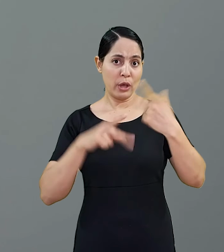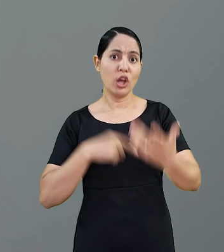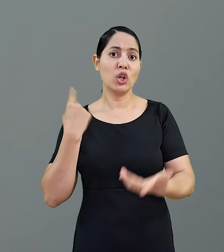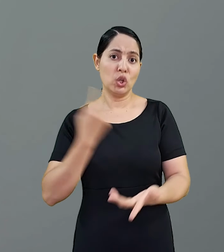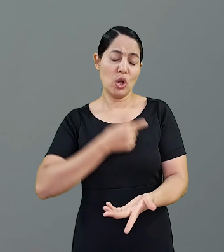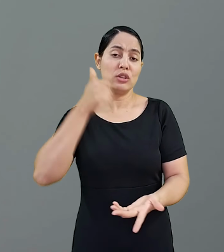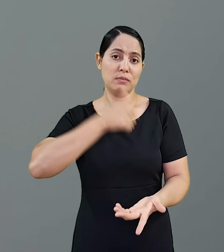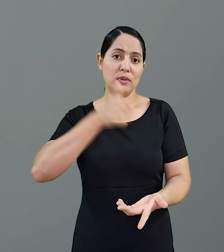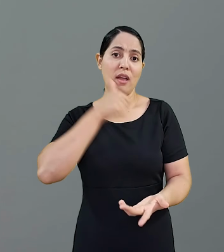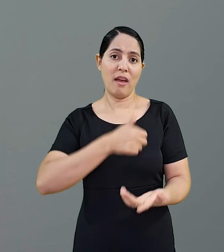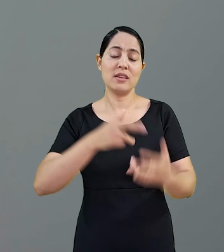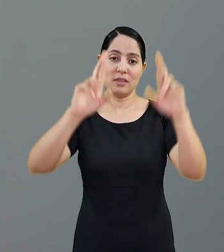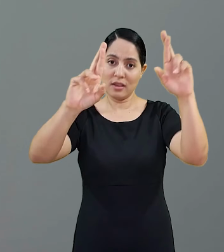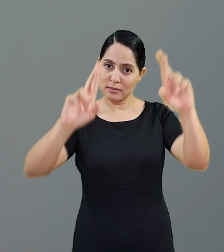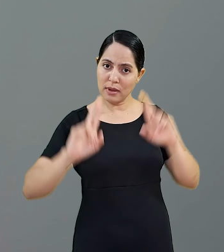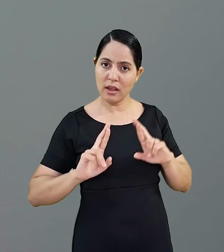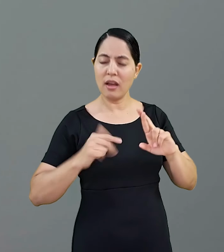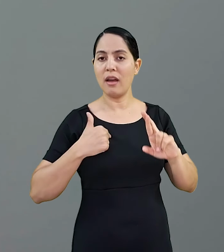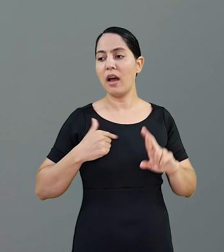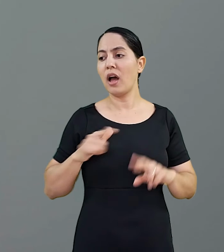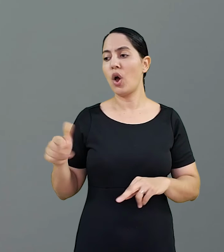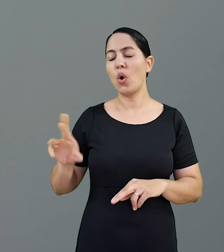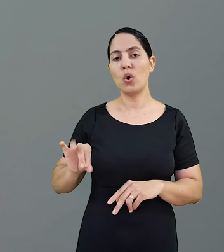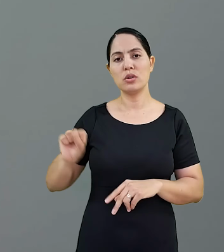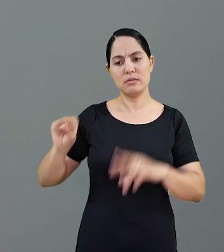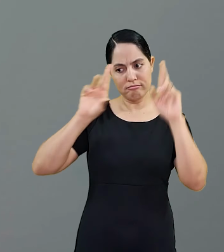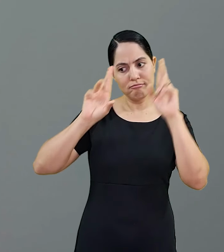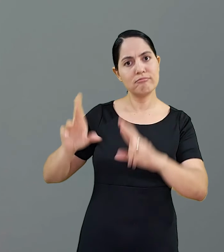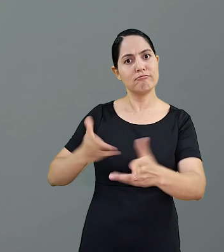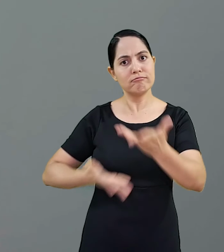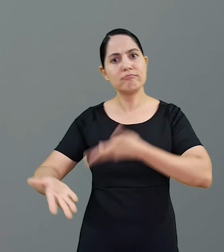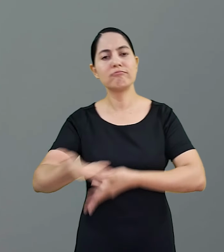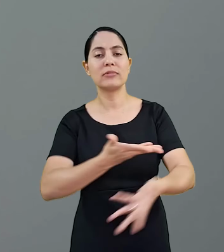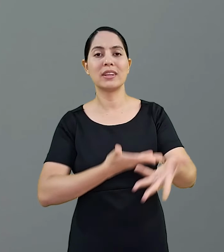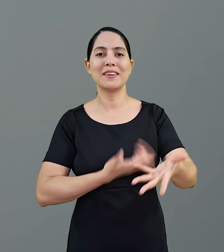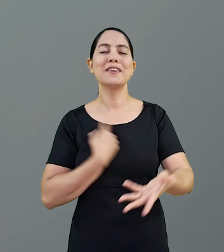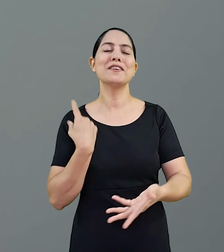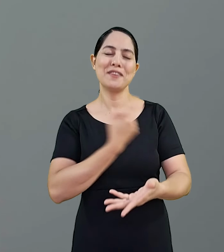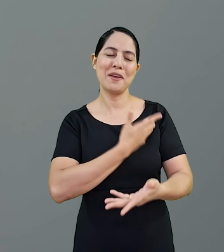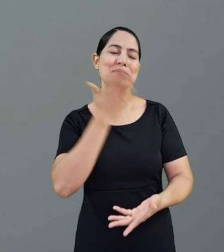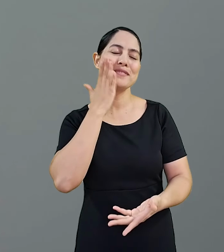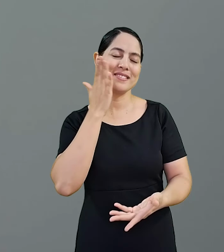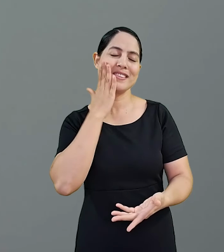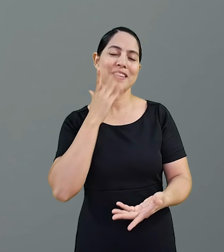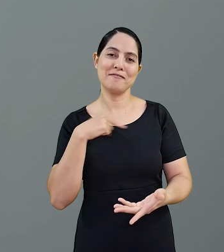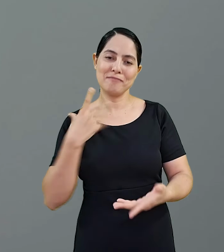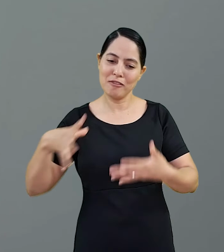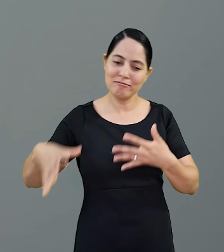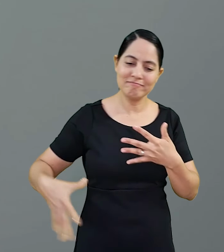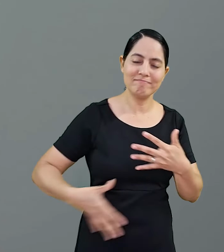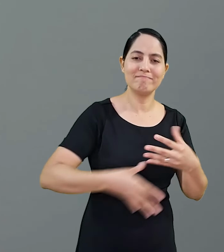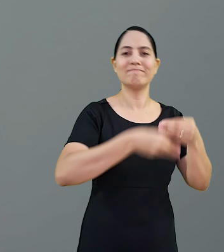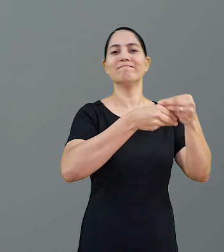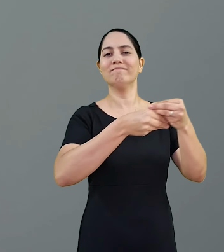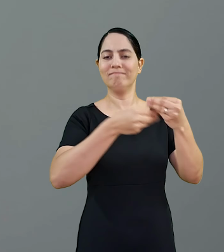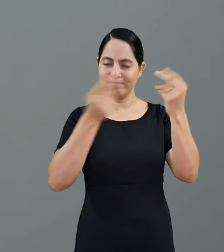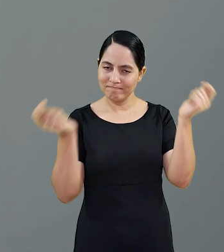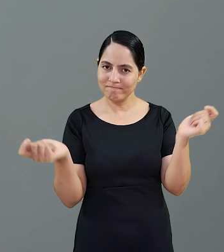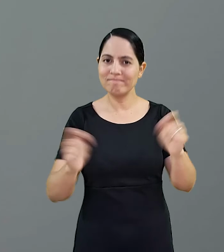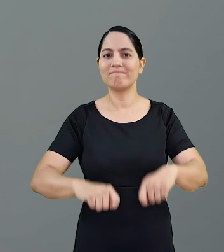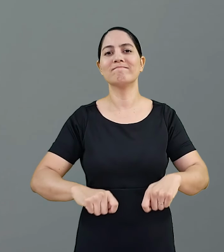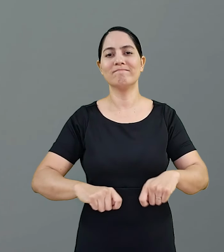extremamente respeitadas, tanto a mim quanto a Rose, e que eu vejo que nós somos acolhidas. Isso é muito prazeroso, é muito